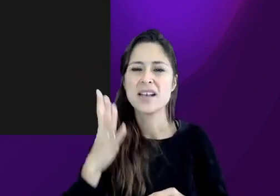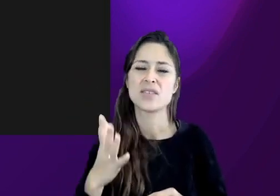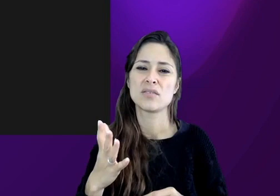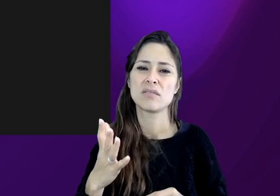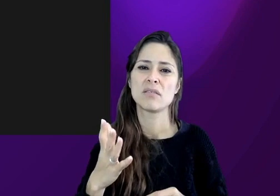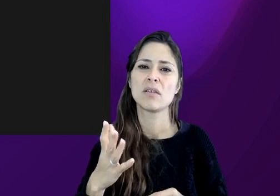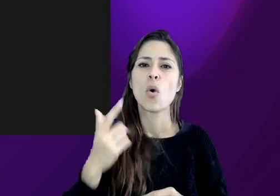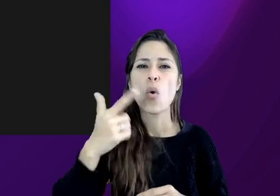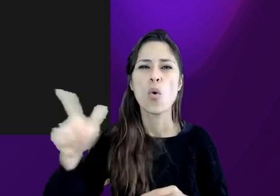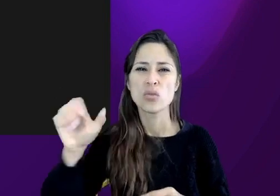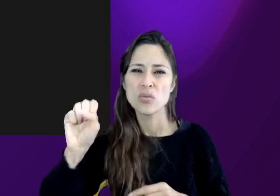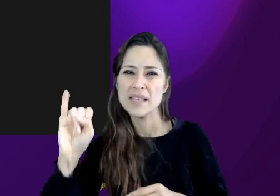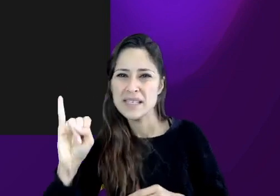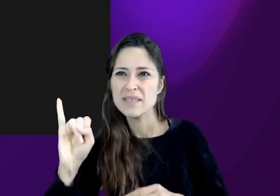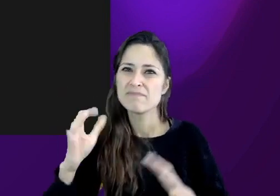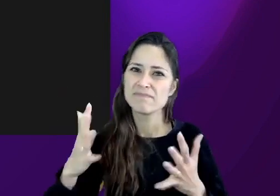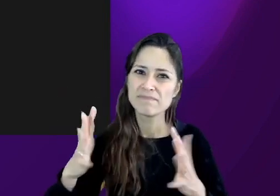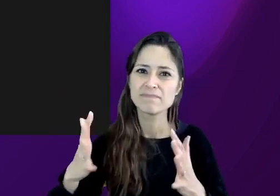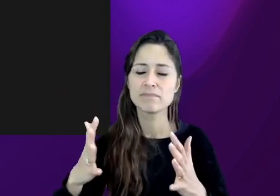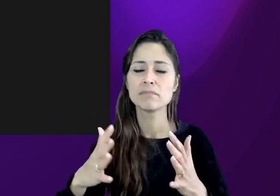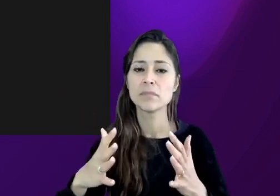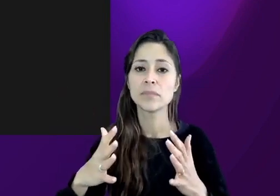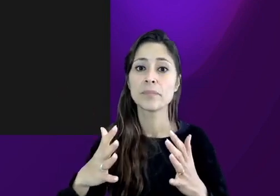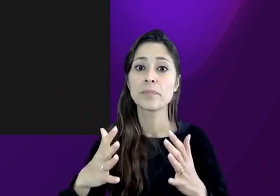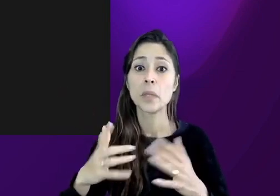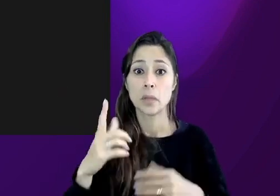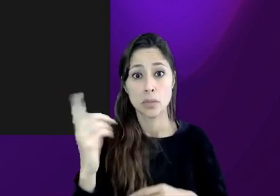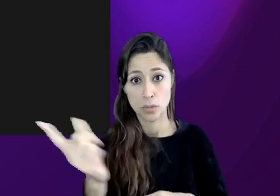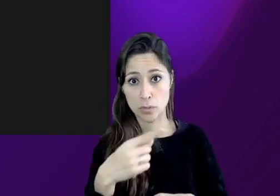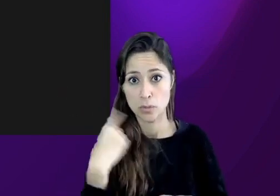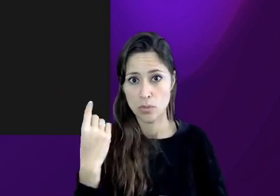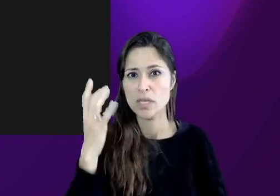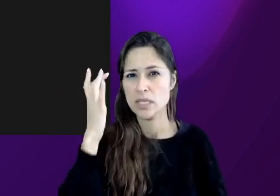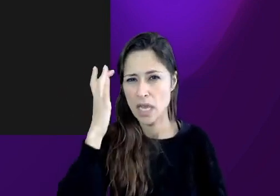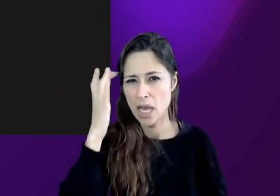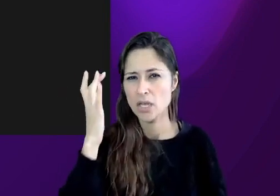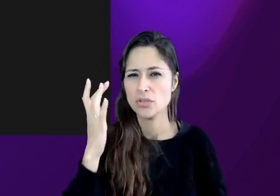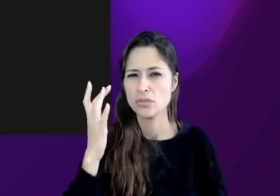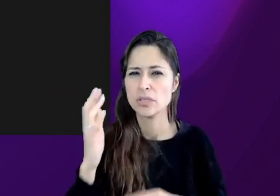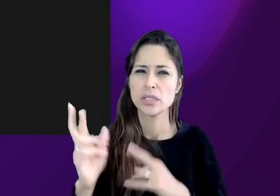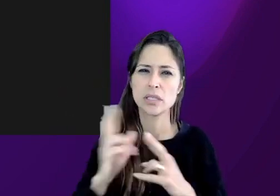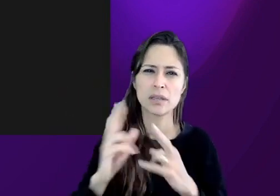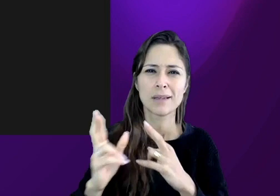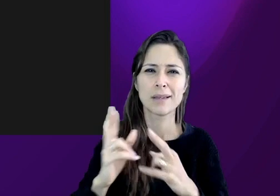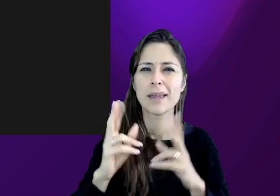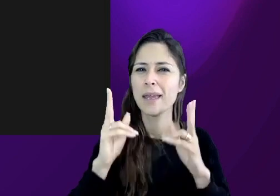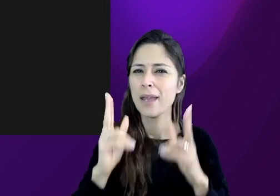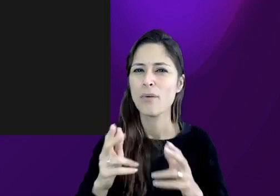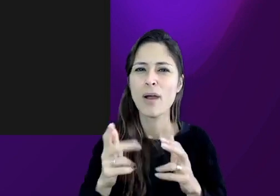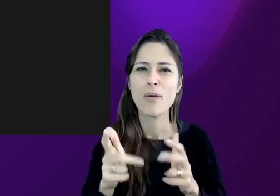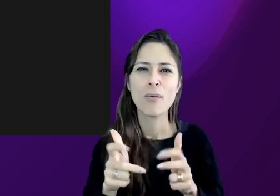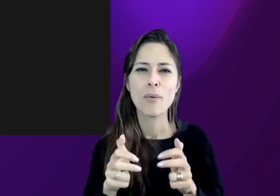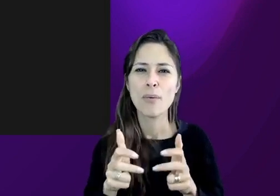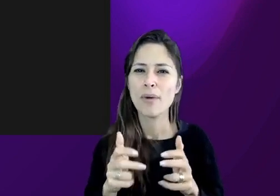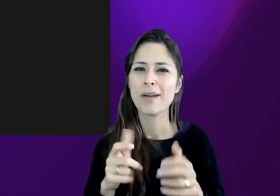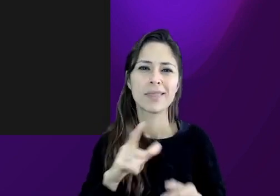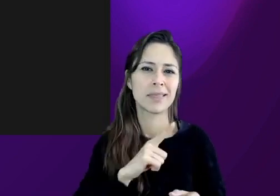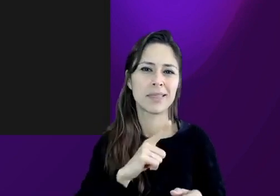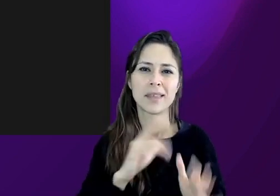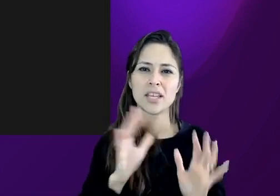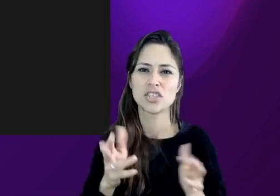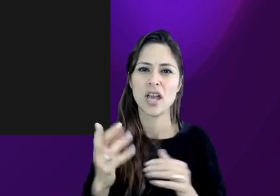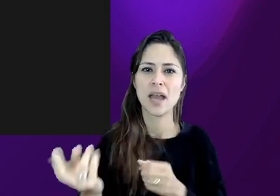o SI. E eu acredito que nós vamos começar a ter algum retorno áptico. O videogame já tem, né? Os controles já têm um